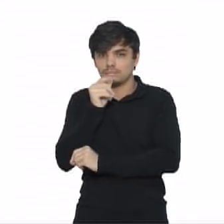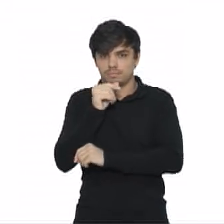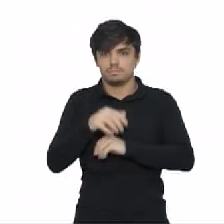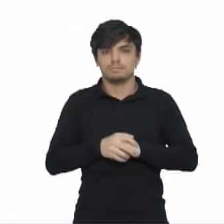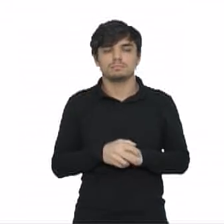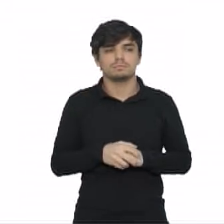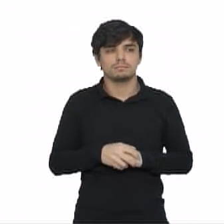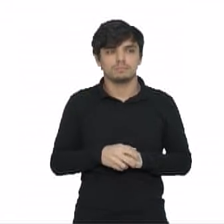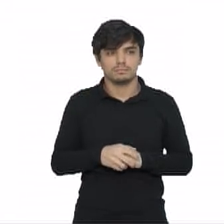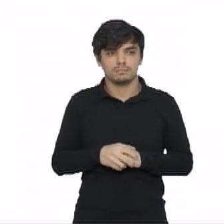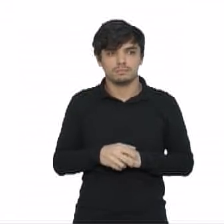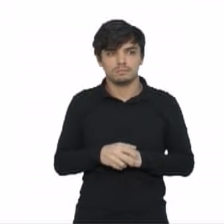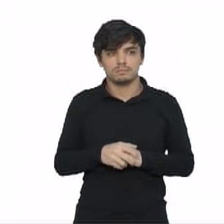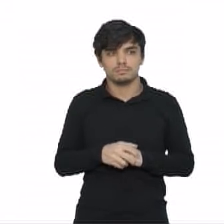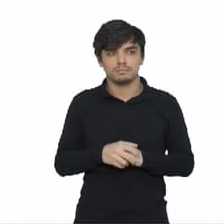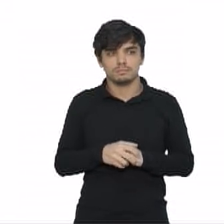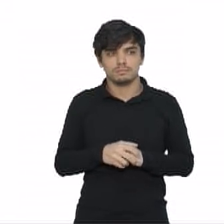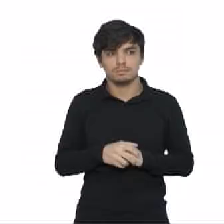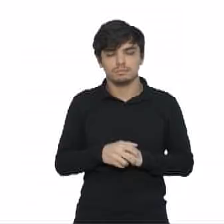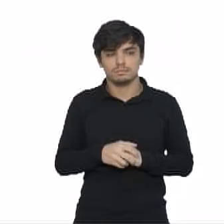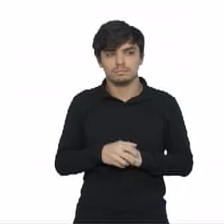cidade.